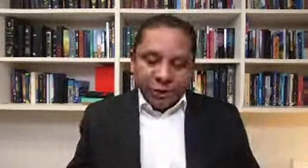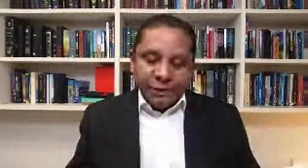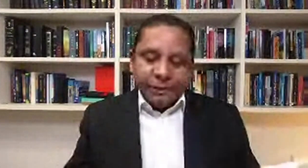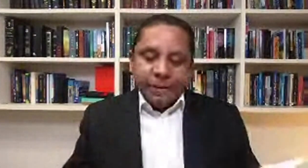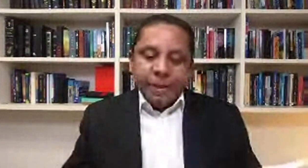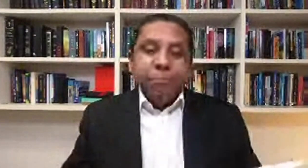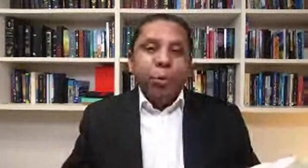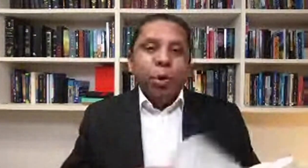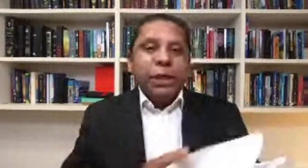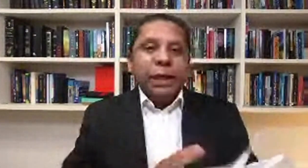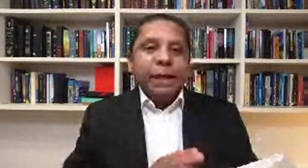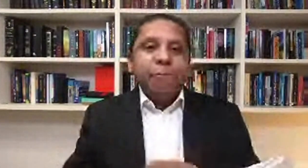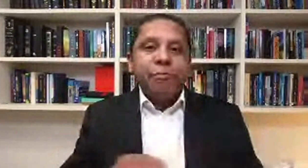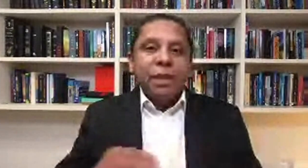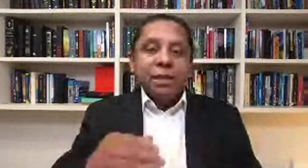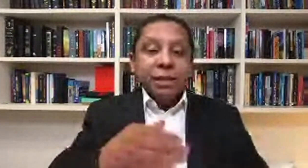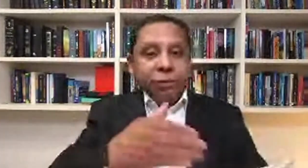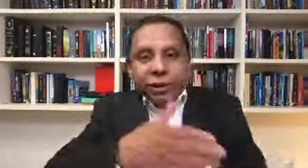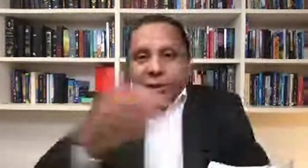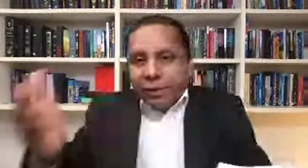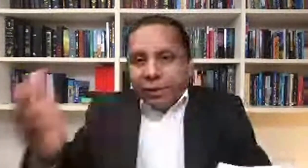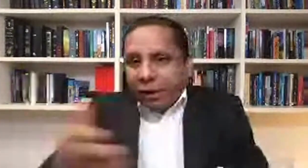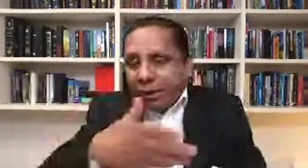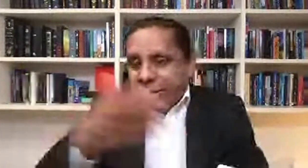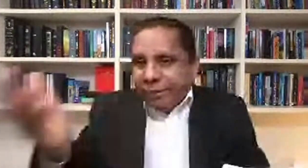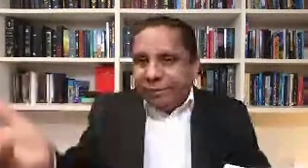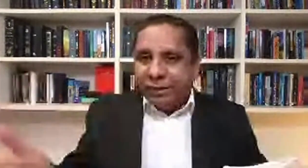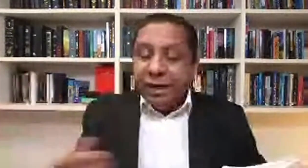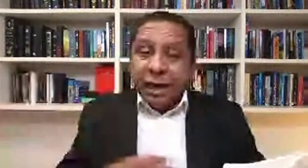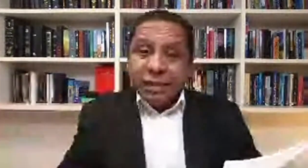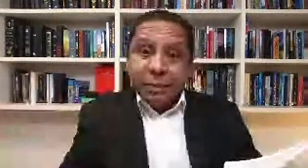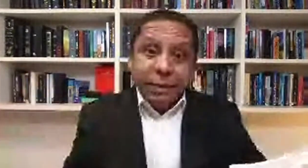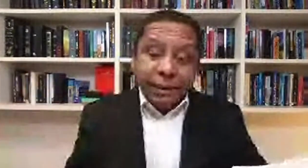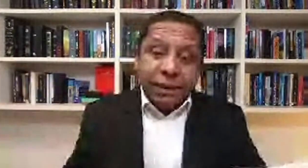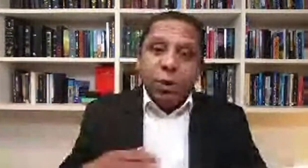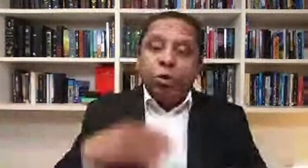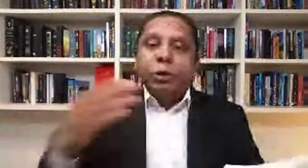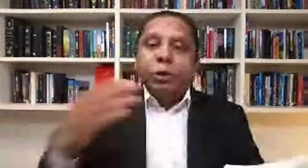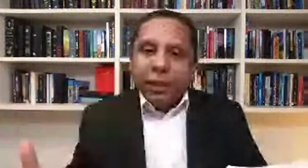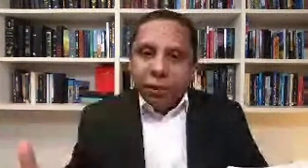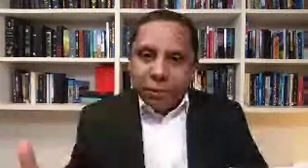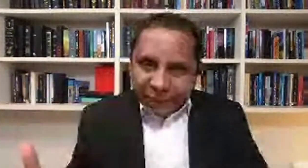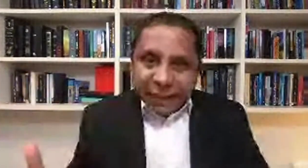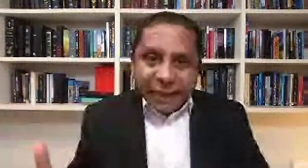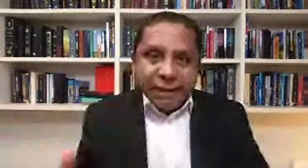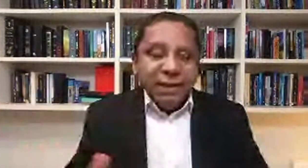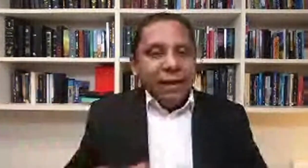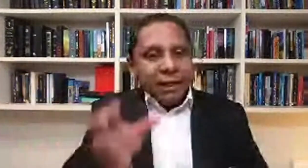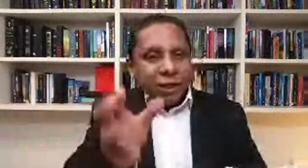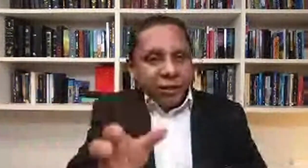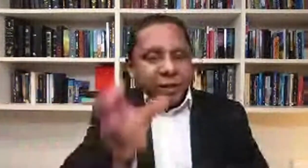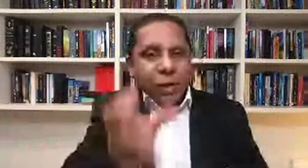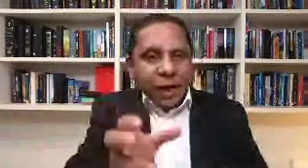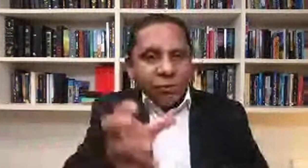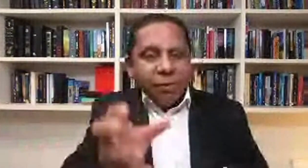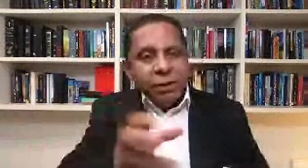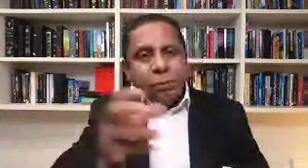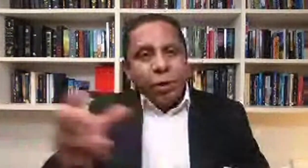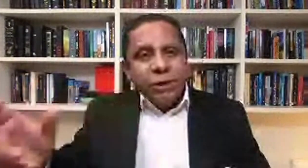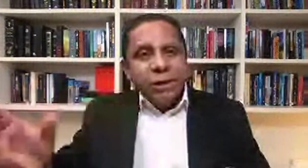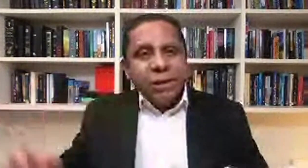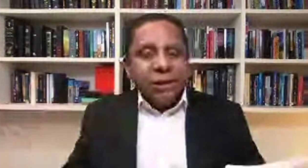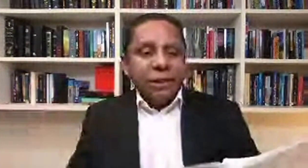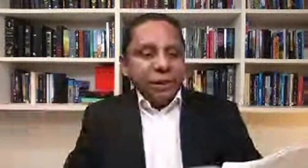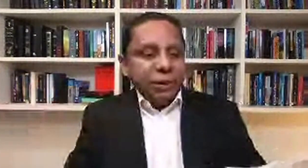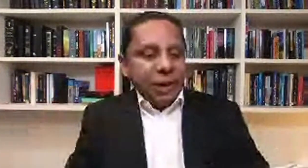cartas todas, porque senão a gente ia ter que ficar aqui a semana inteira, o que não seria uma má ideia. É que a gente tem um horário também,